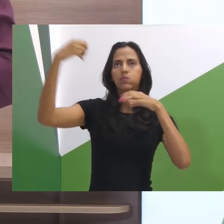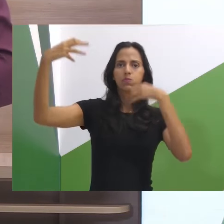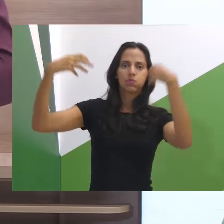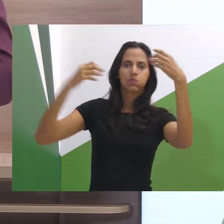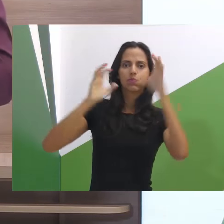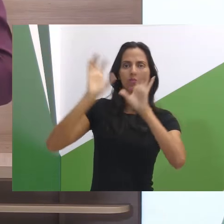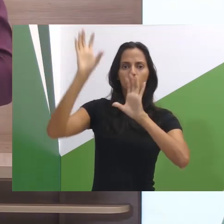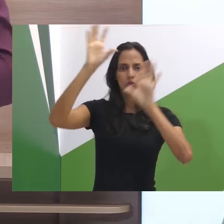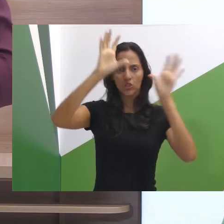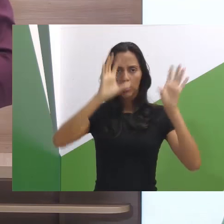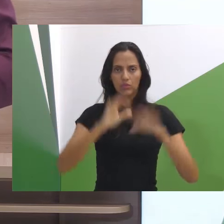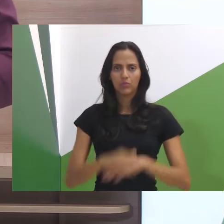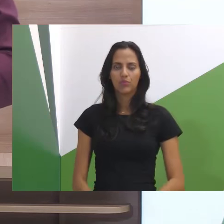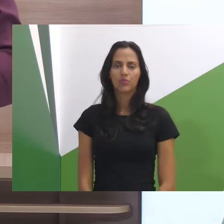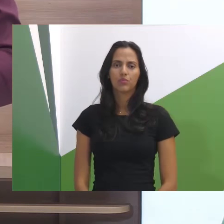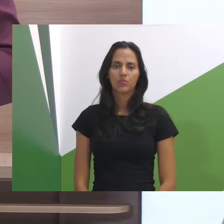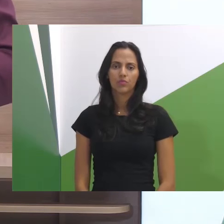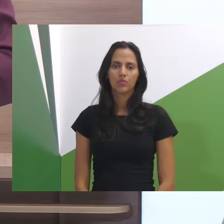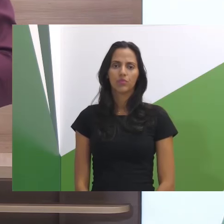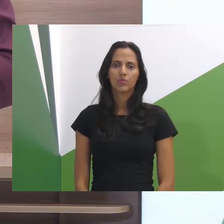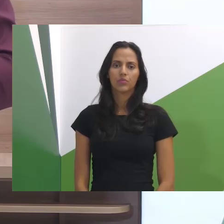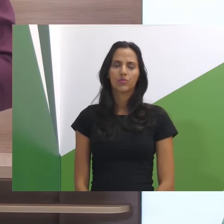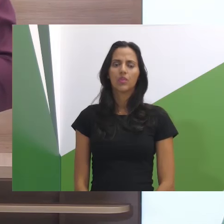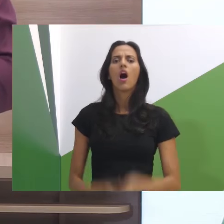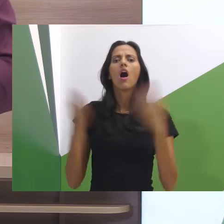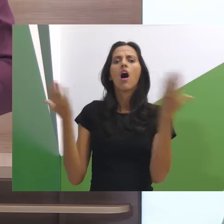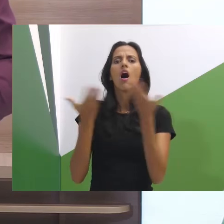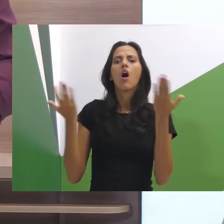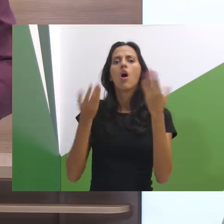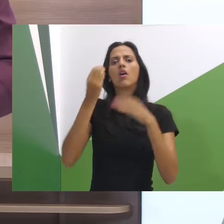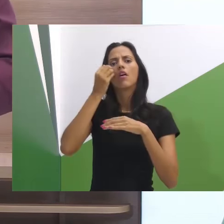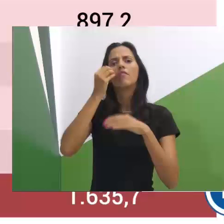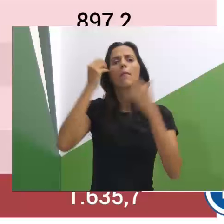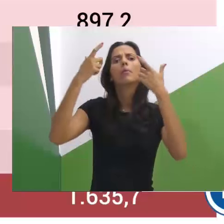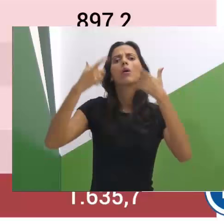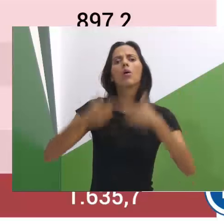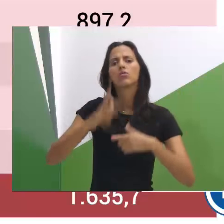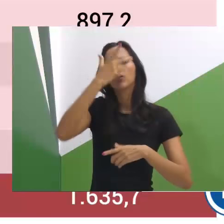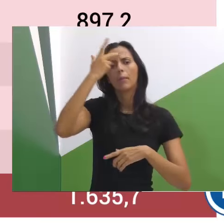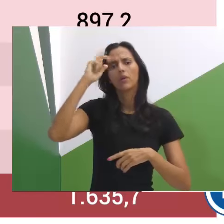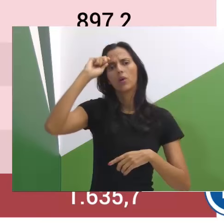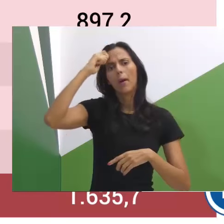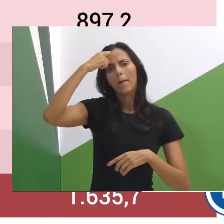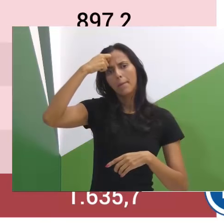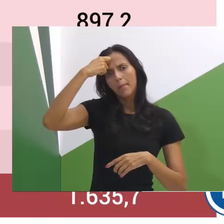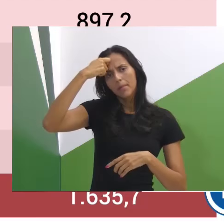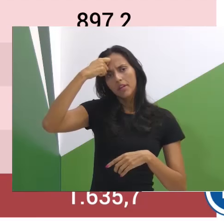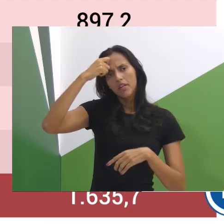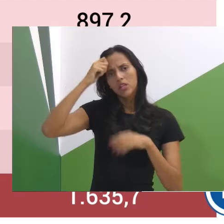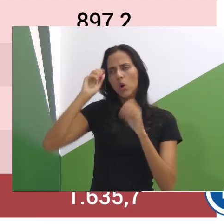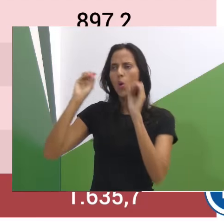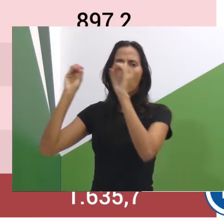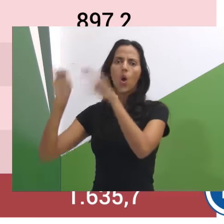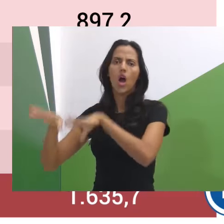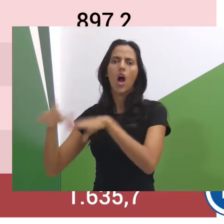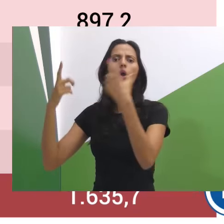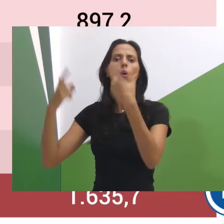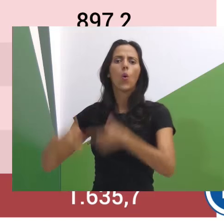para onde esses escravos foram transportados e o número que esses escravos foram transportados.